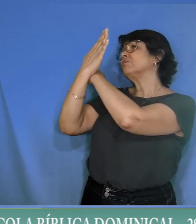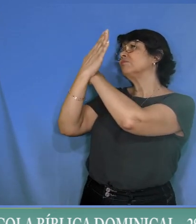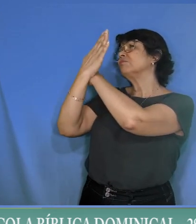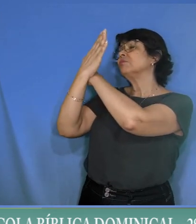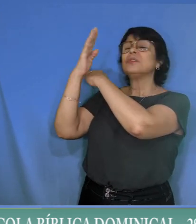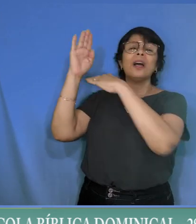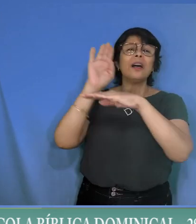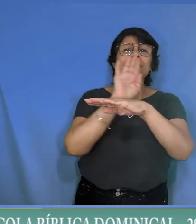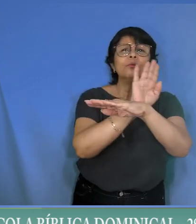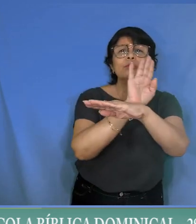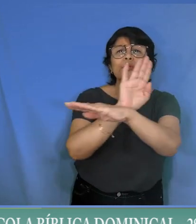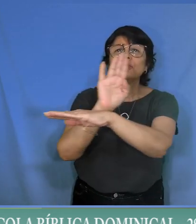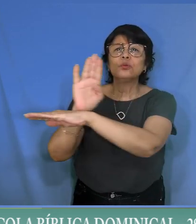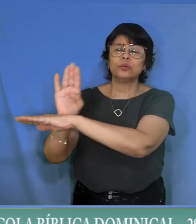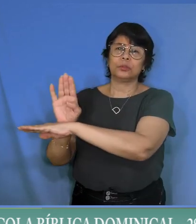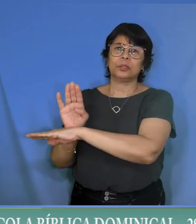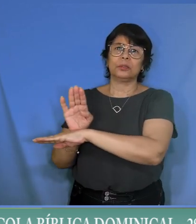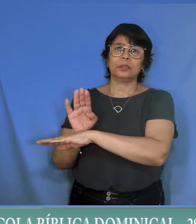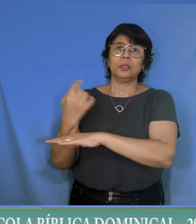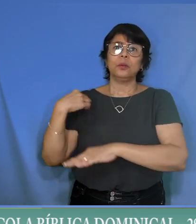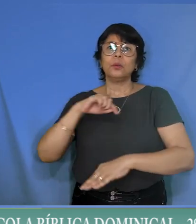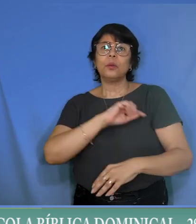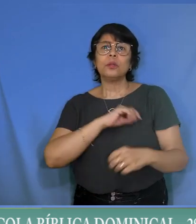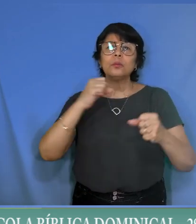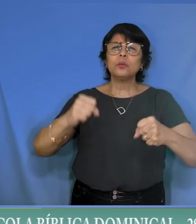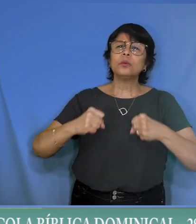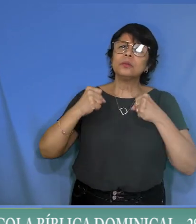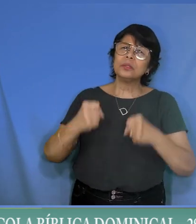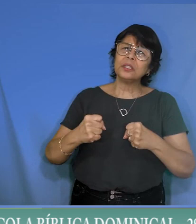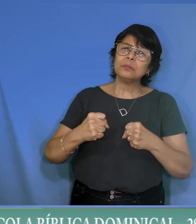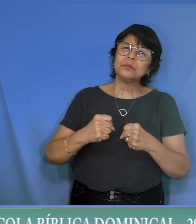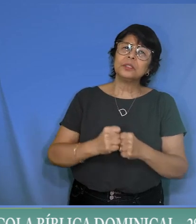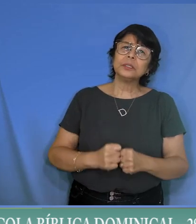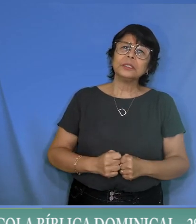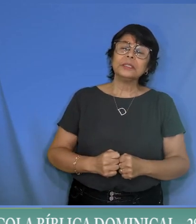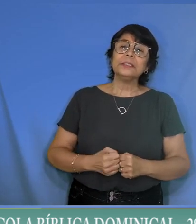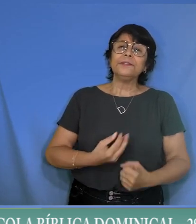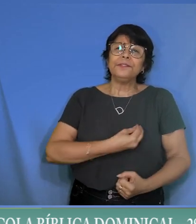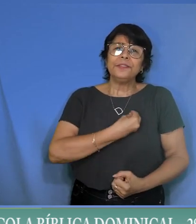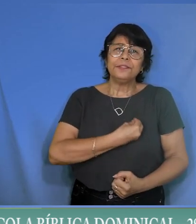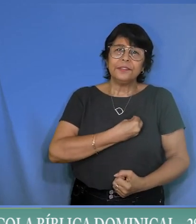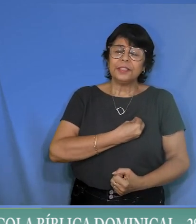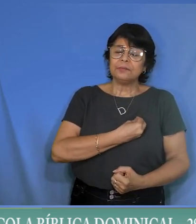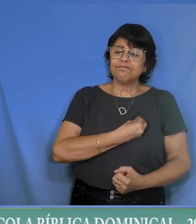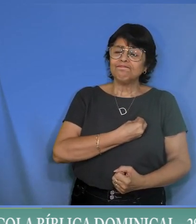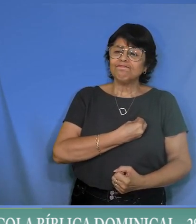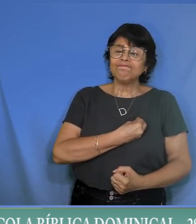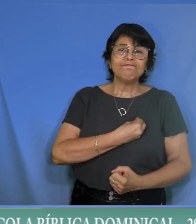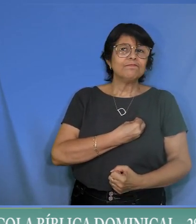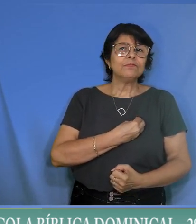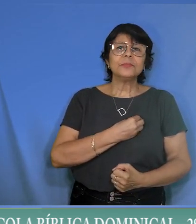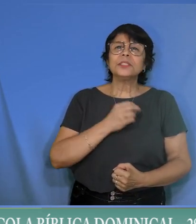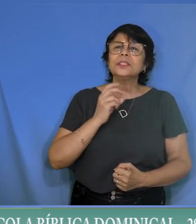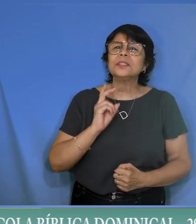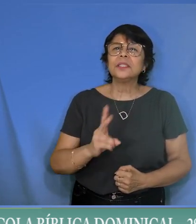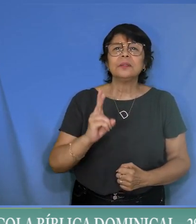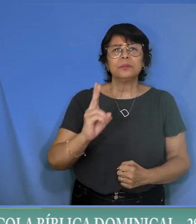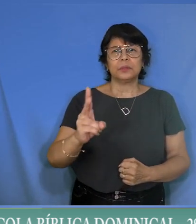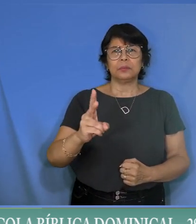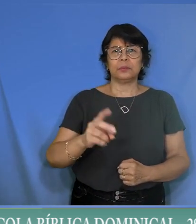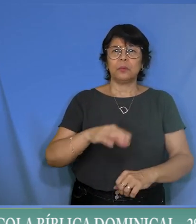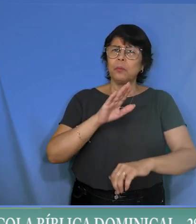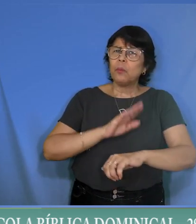Espírito, vivendo numa cidade, num país, numa cidade corrompida, depravada, e a gente vivendo como santo. Não aquele